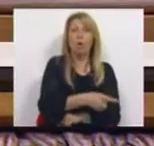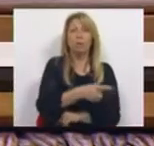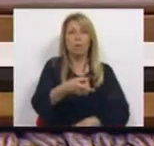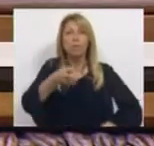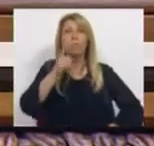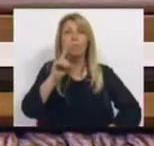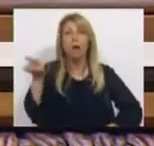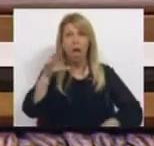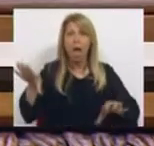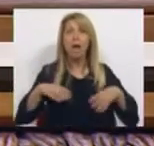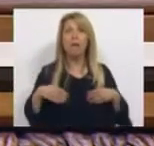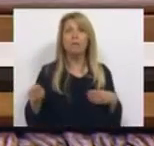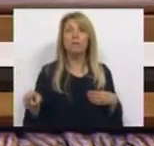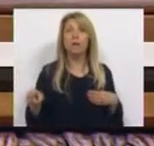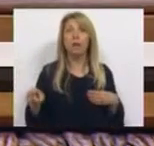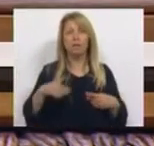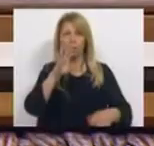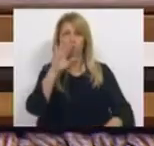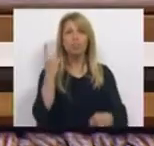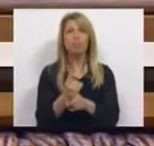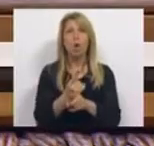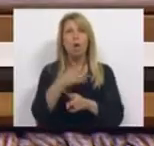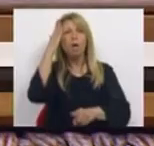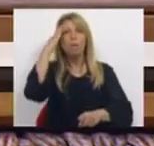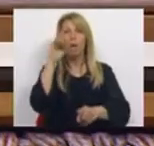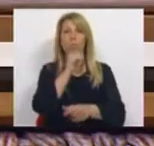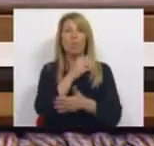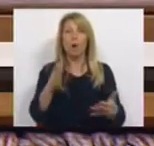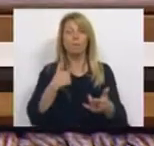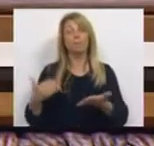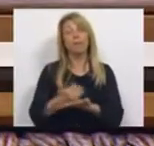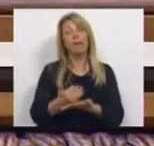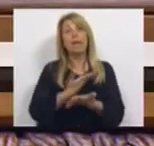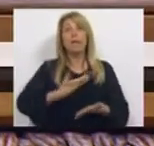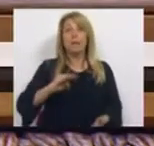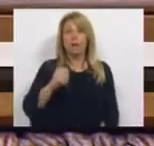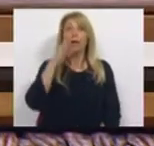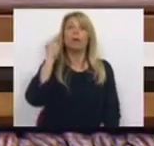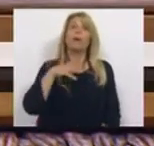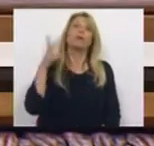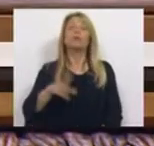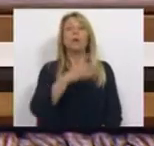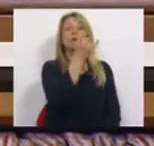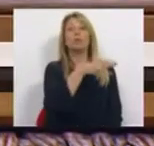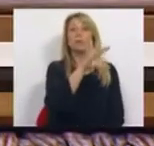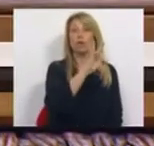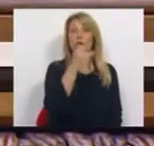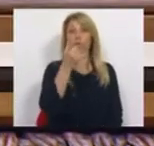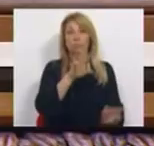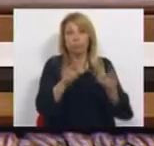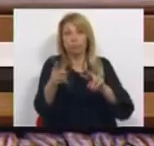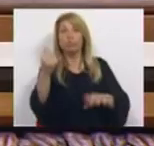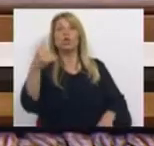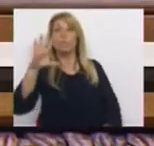e, ao mesmo tempo, absolutamente imoral. Segundo dados do Banco de Portugal, de 2014 para 2015, o